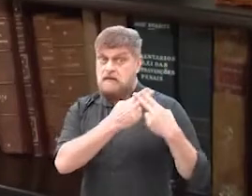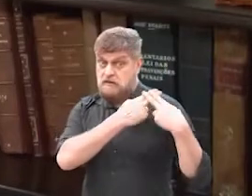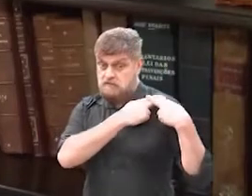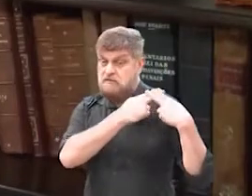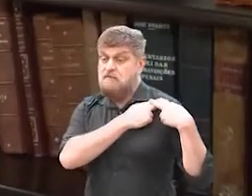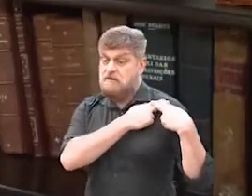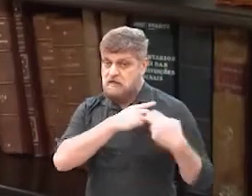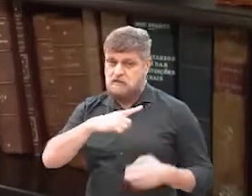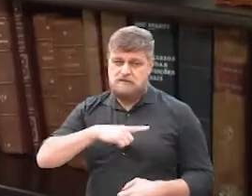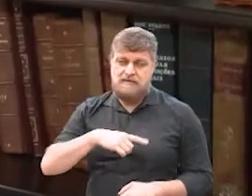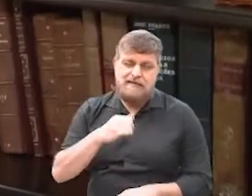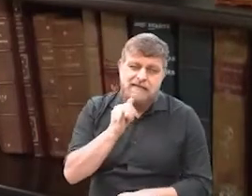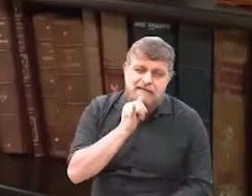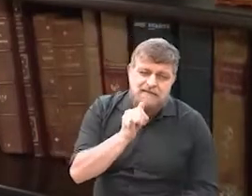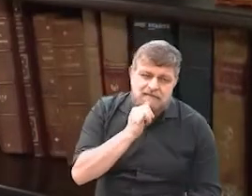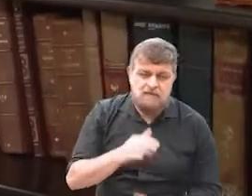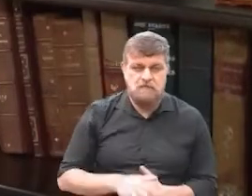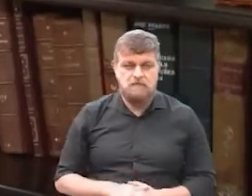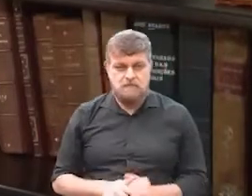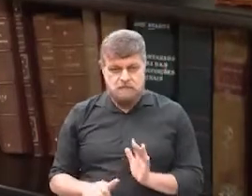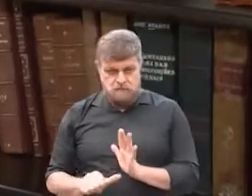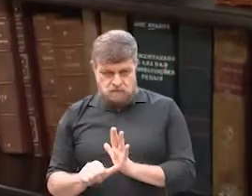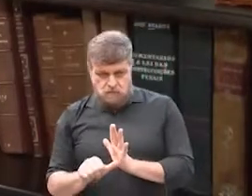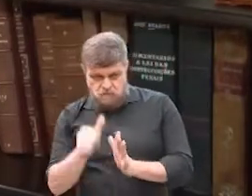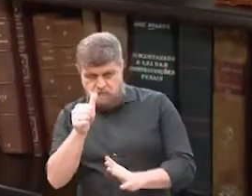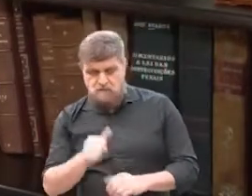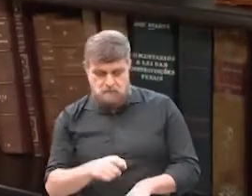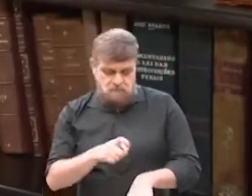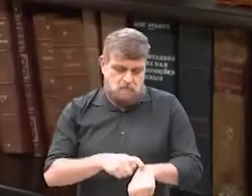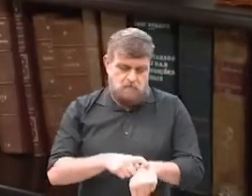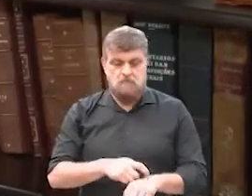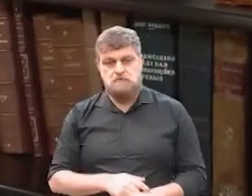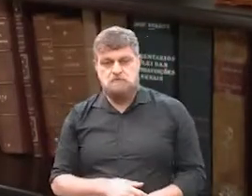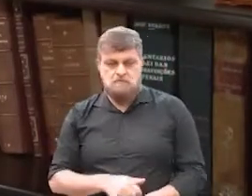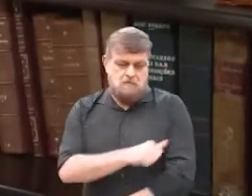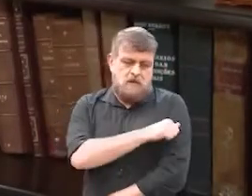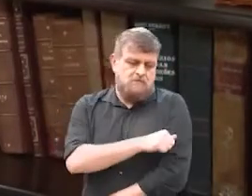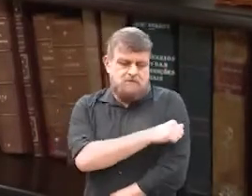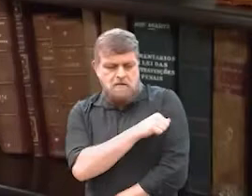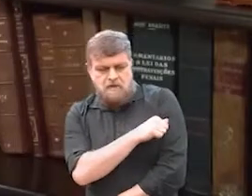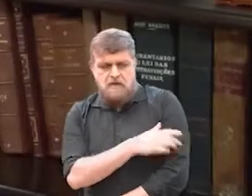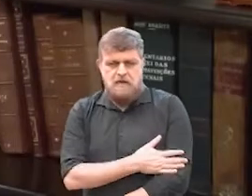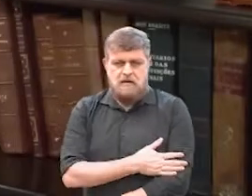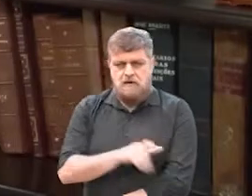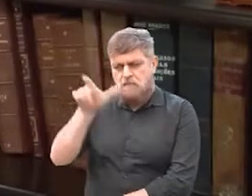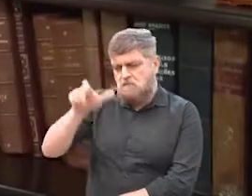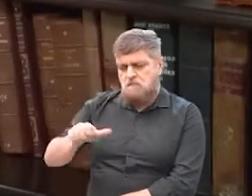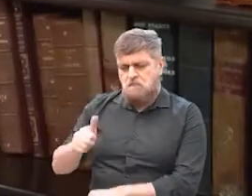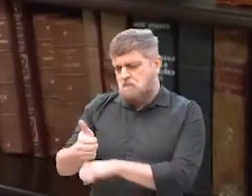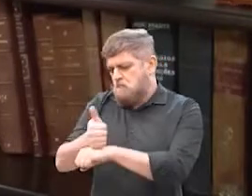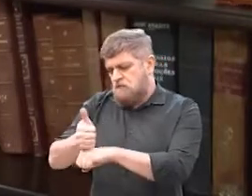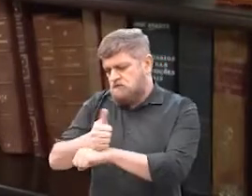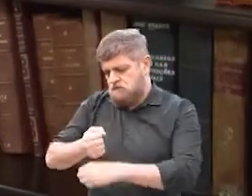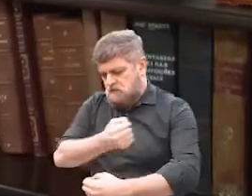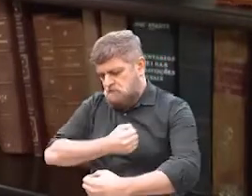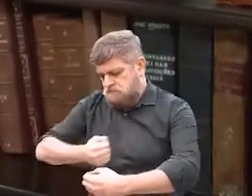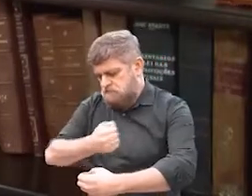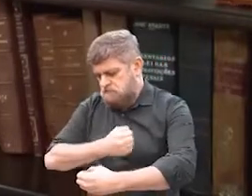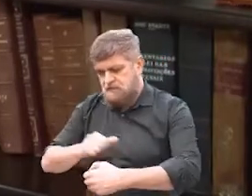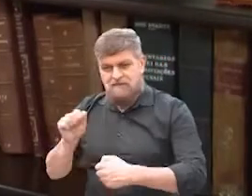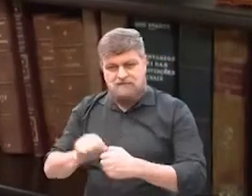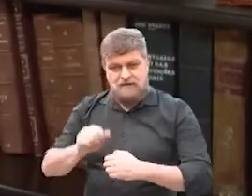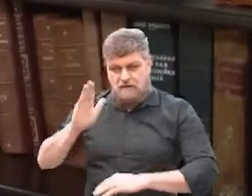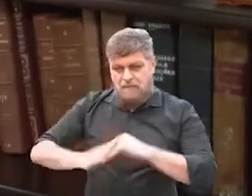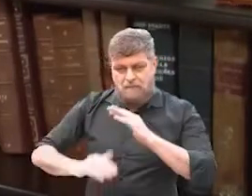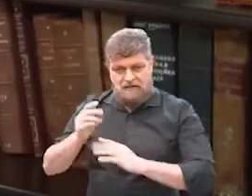uma responsabilidade. Vamos supor, no primeiro momento, uma enfermeira, um cozinheiro, quem quer que seja